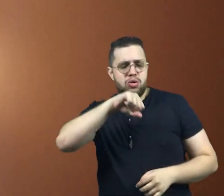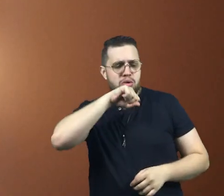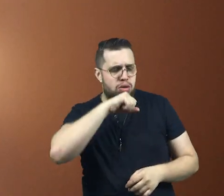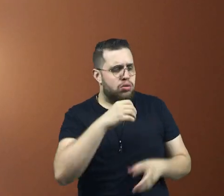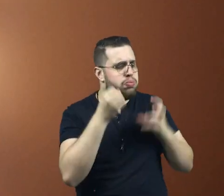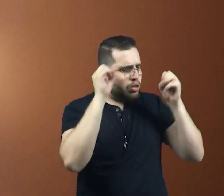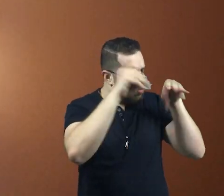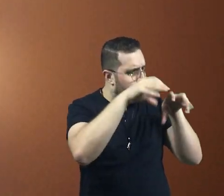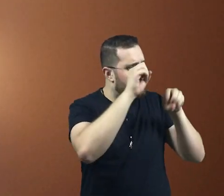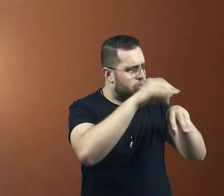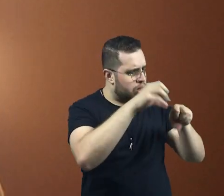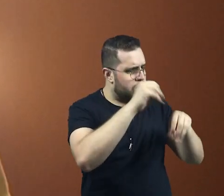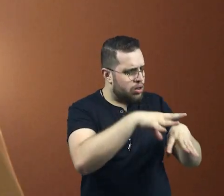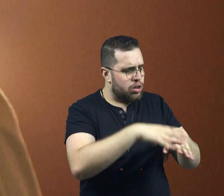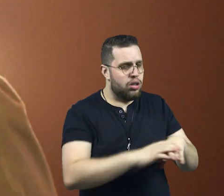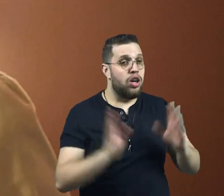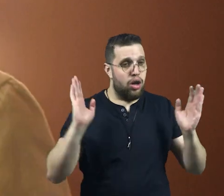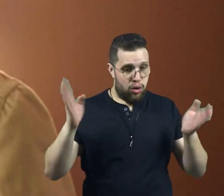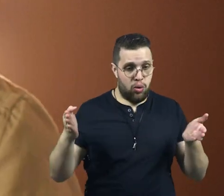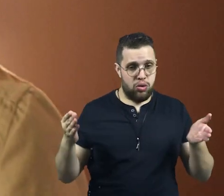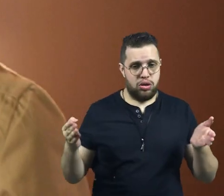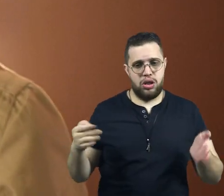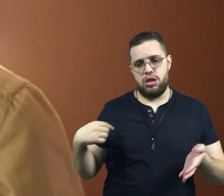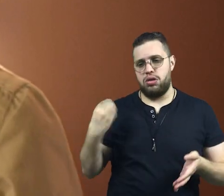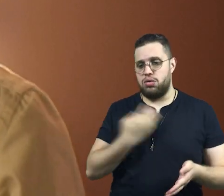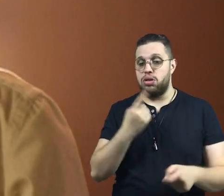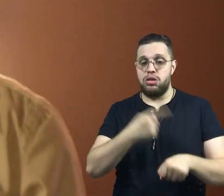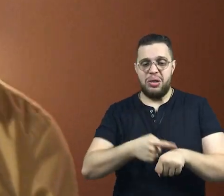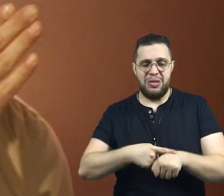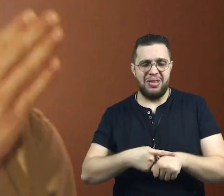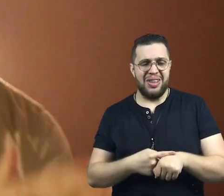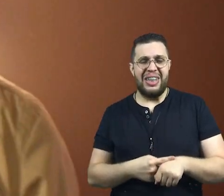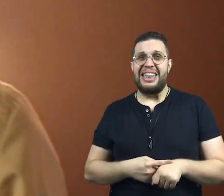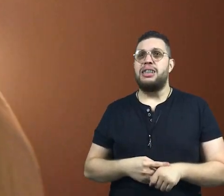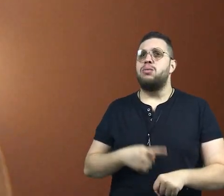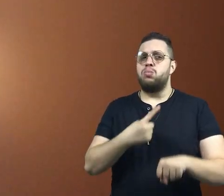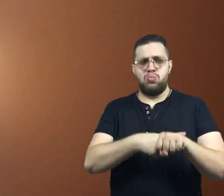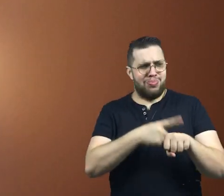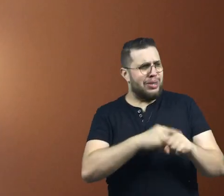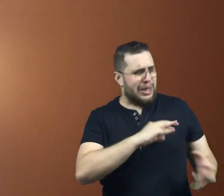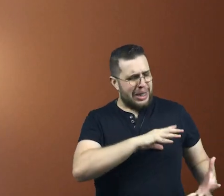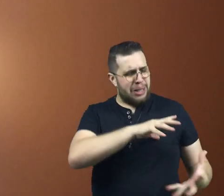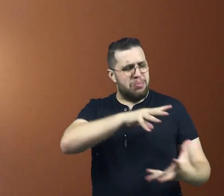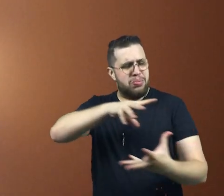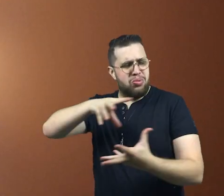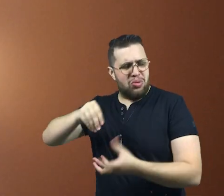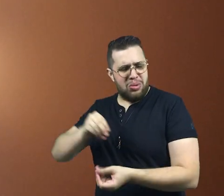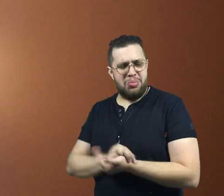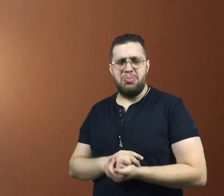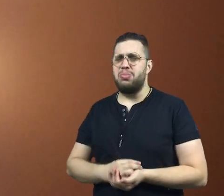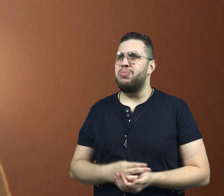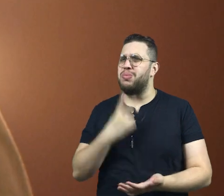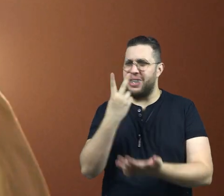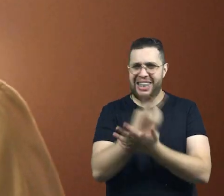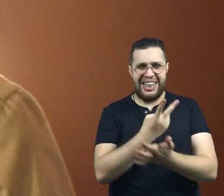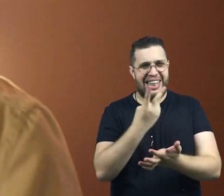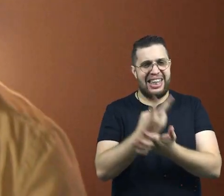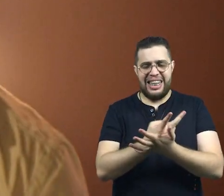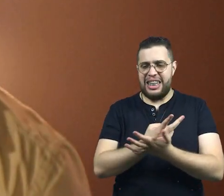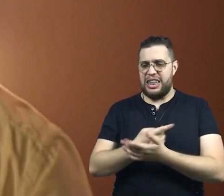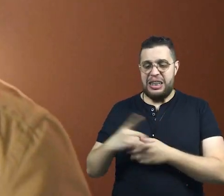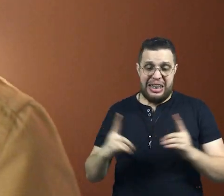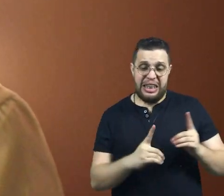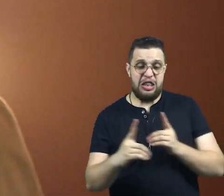gente está vivendo um caos, um tempo no mundo que de alguns anos para cá a disciplina foi negligenciada